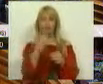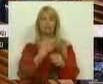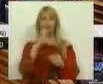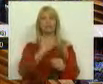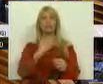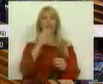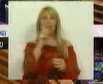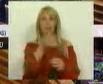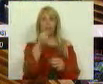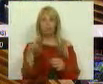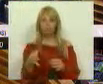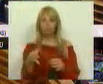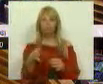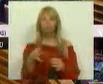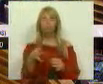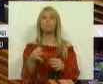PSD-CDS-PP,